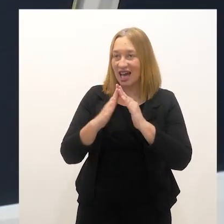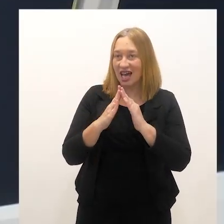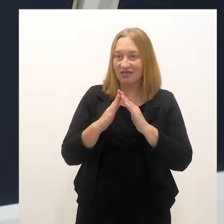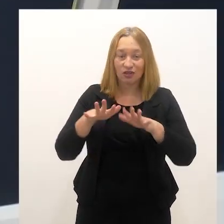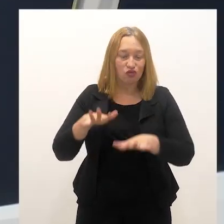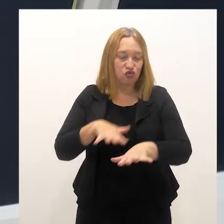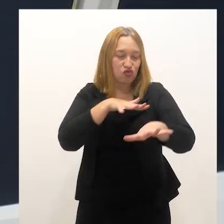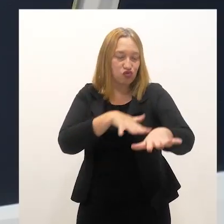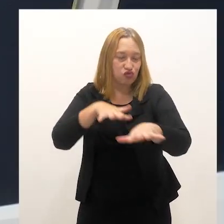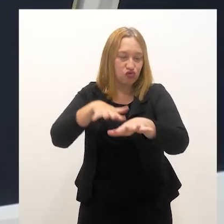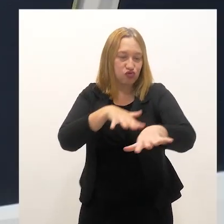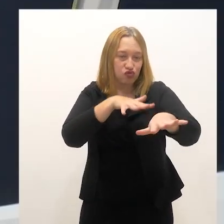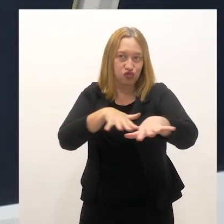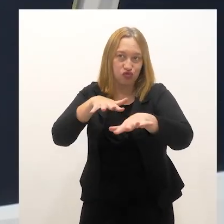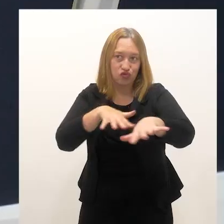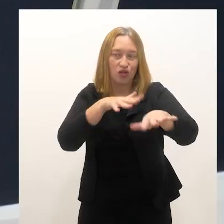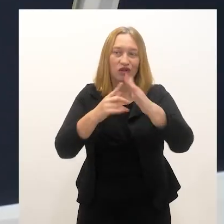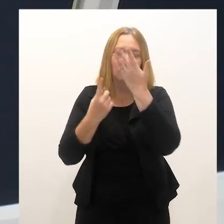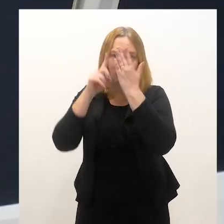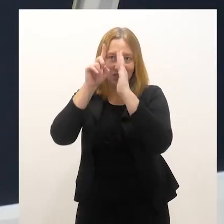casa eram os desfiles de escola de samba.